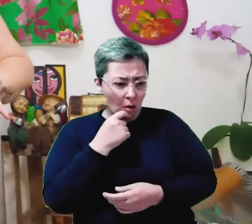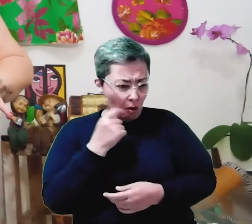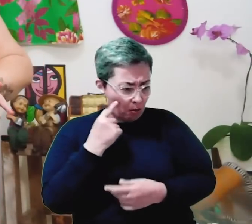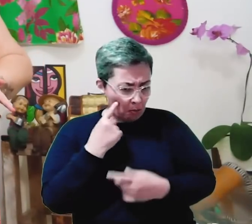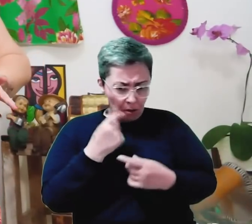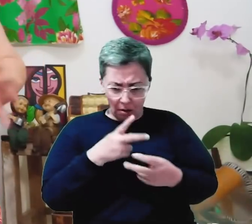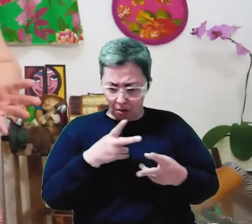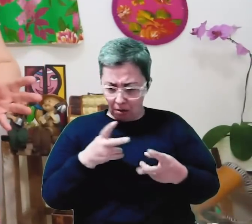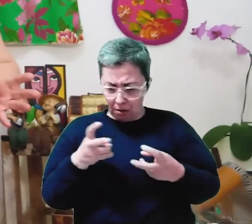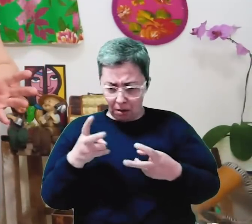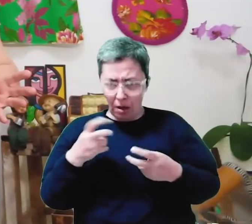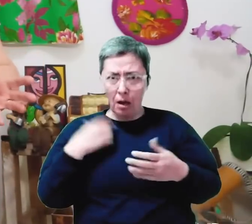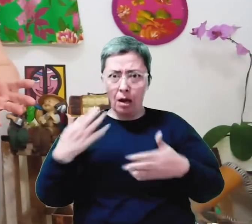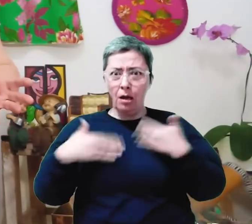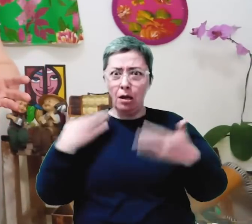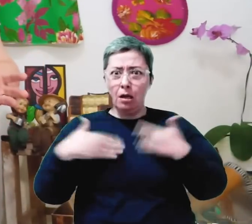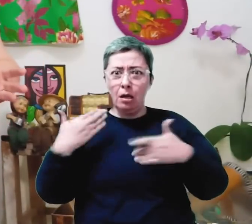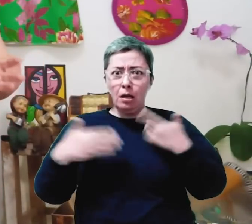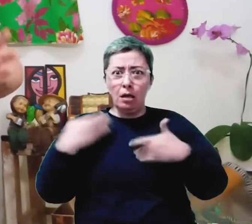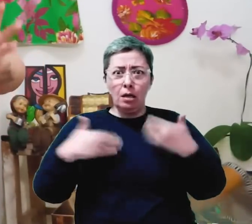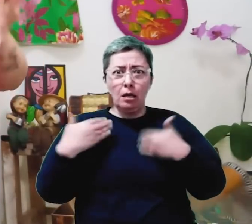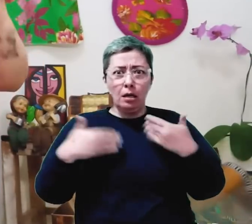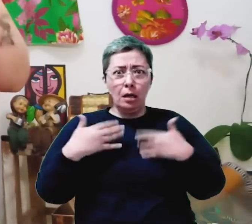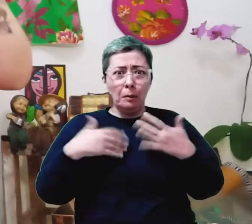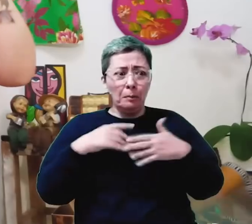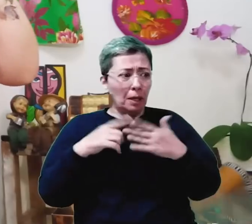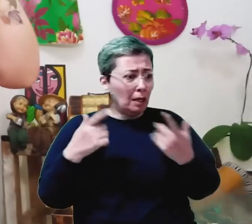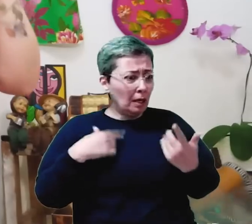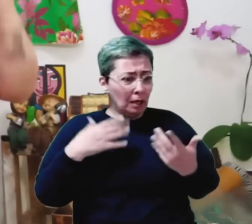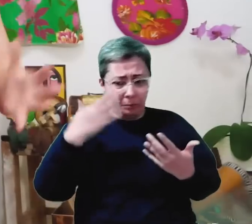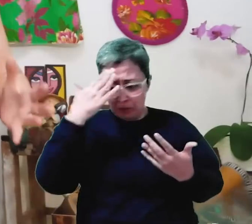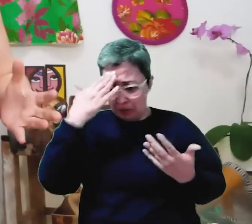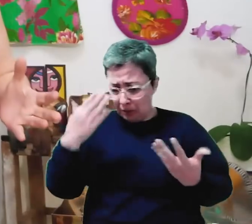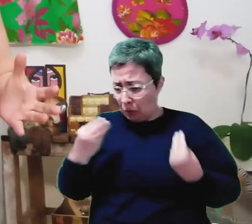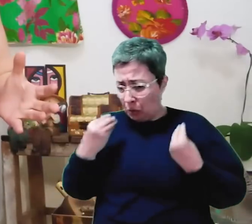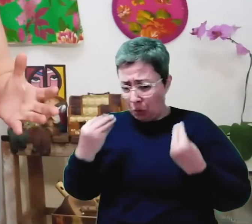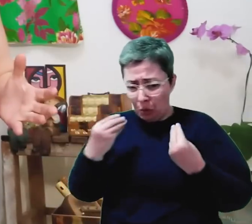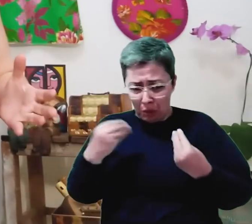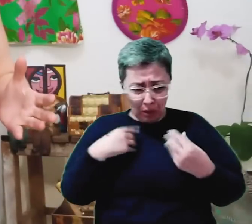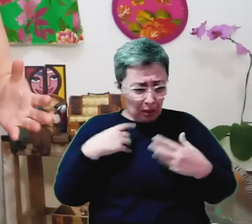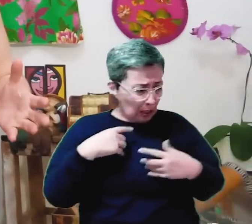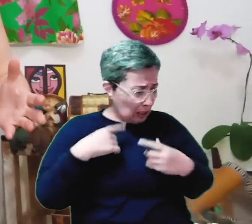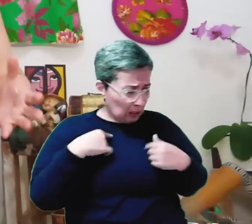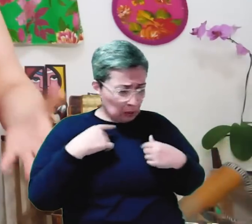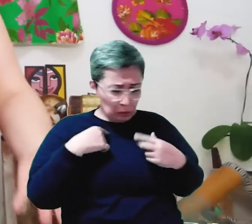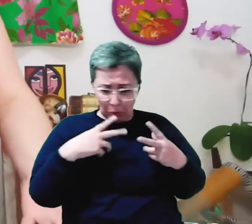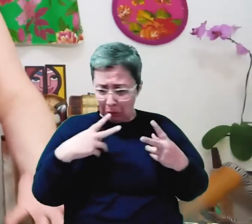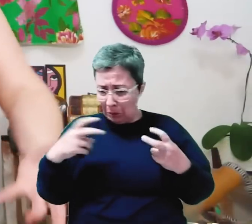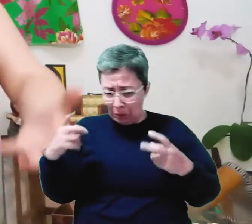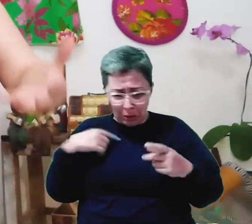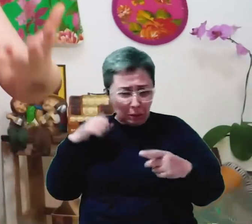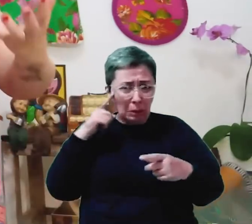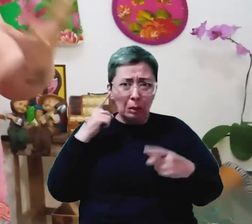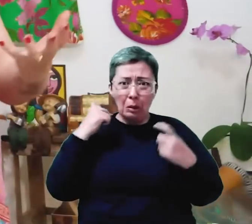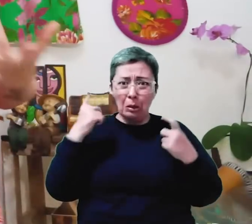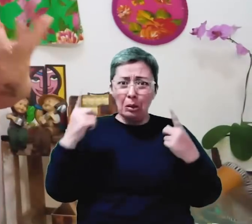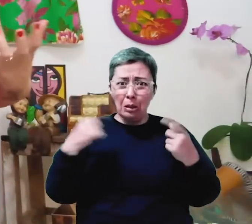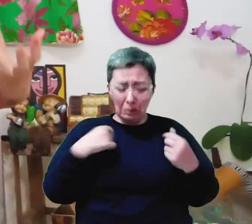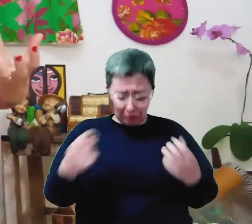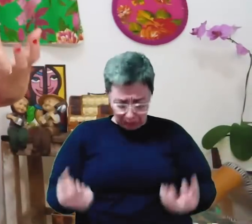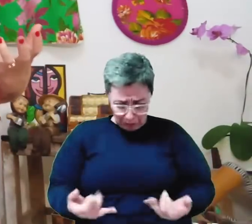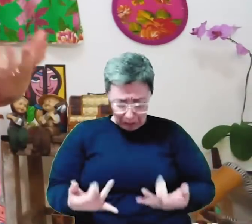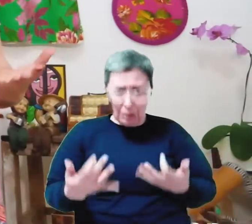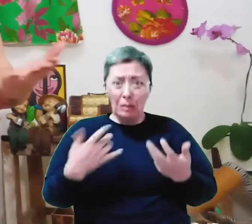ouvir aquele canto, ficou desesperado. Mas, meu Deus do céu, que voz é essa que eu tô ouvindo, que vem aqui de dentro da terra e